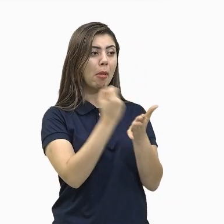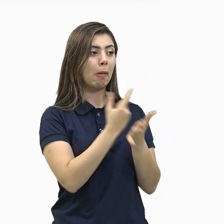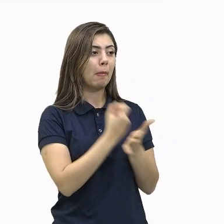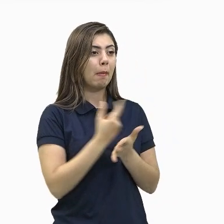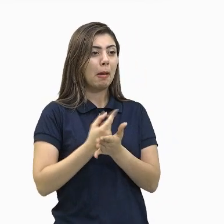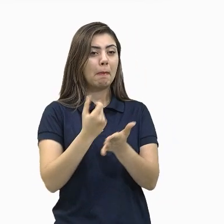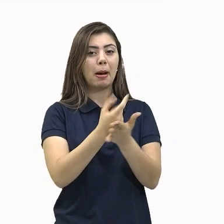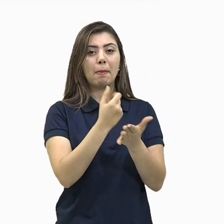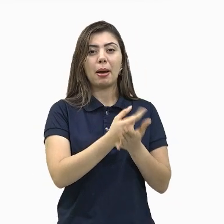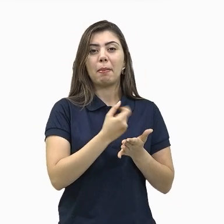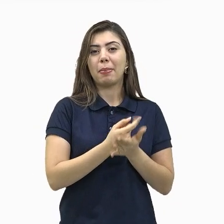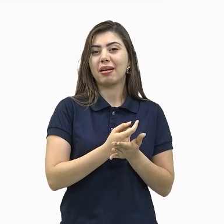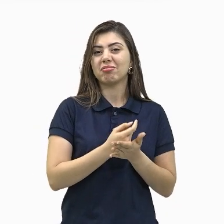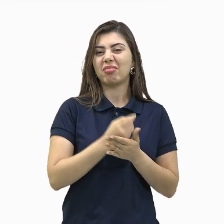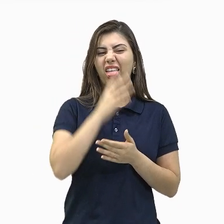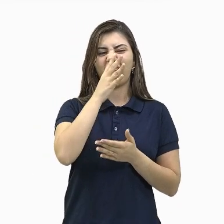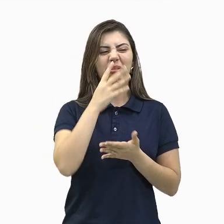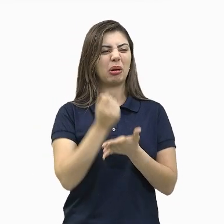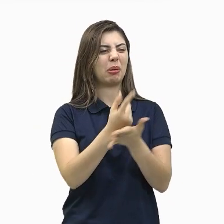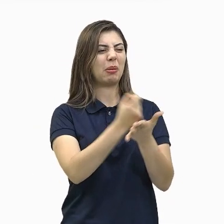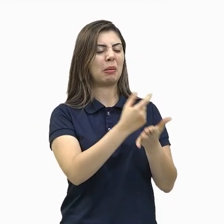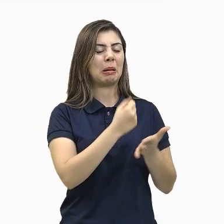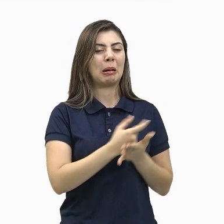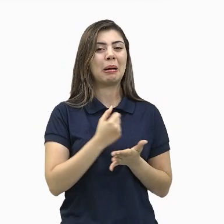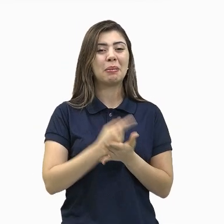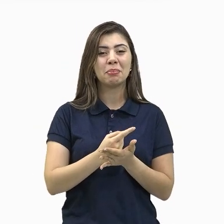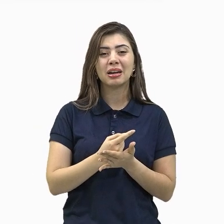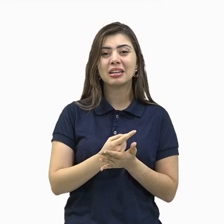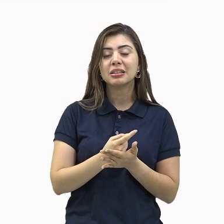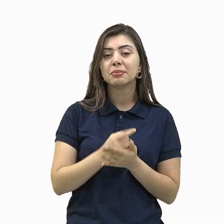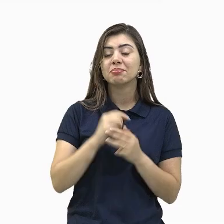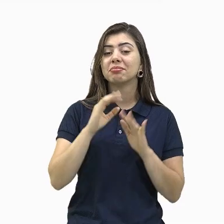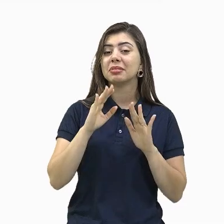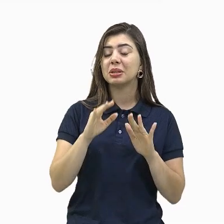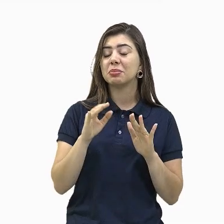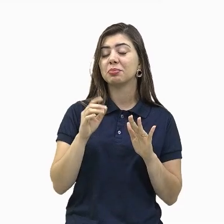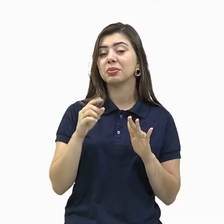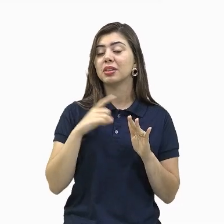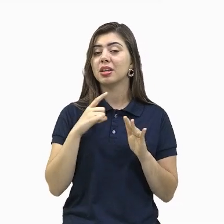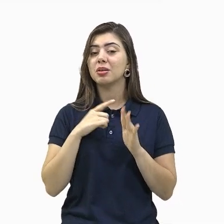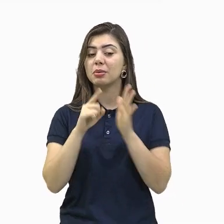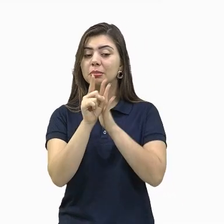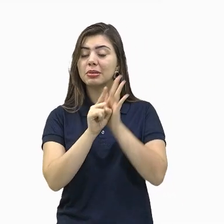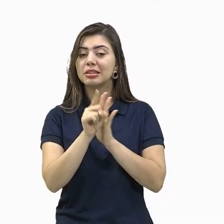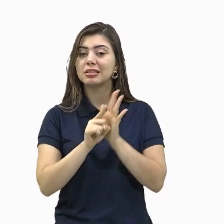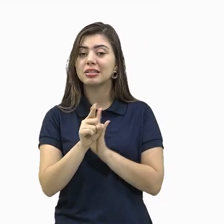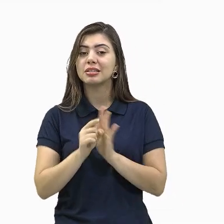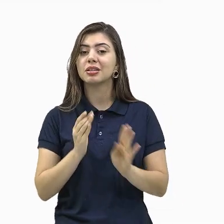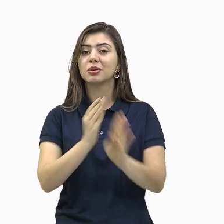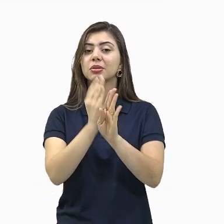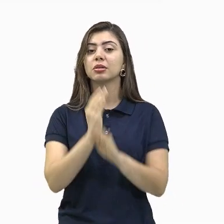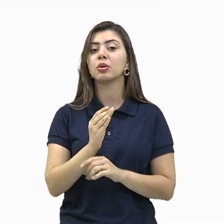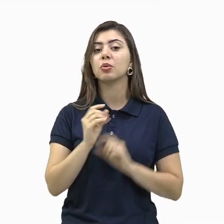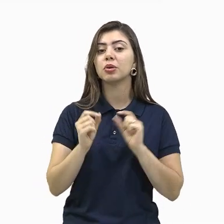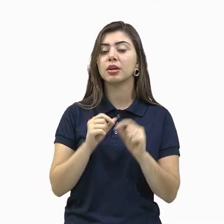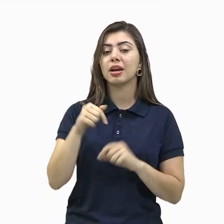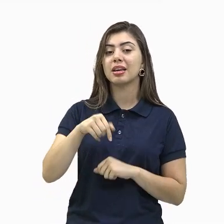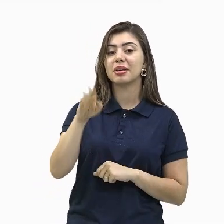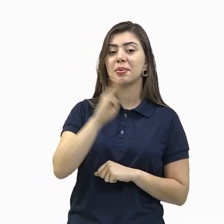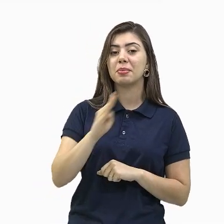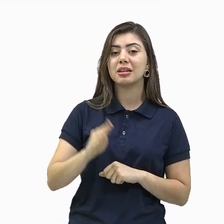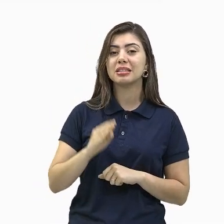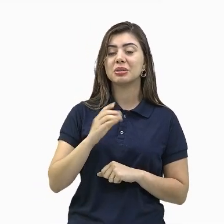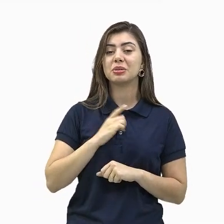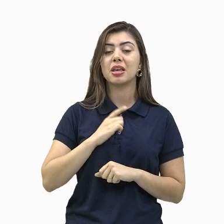pelo Fundo Mundial para a Natureza, WWF, mostra que o Brasil é o 4º país no mundo que mais produz